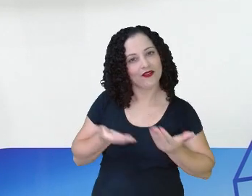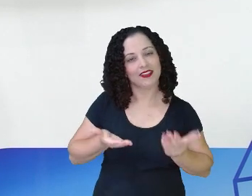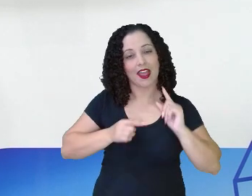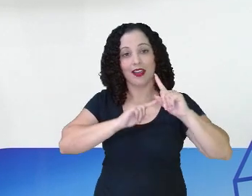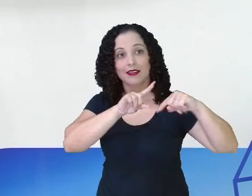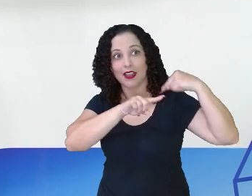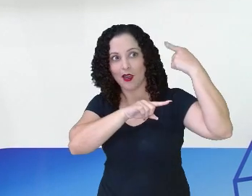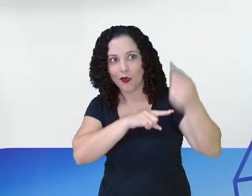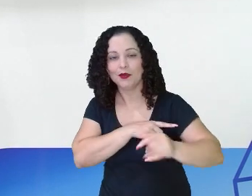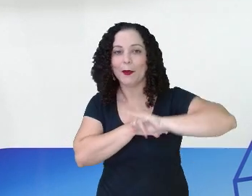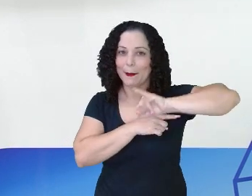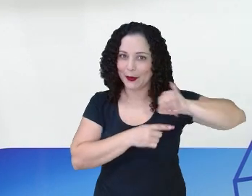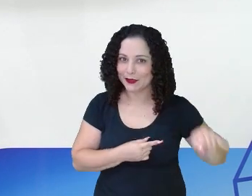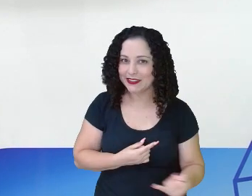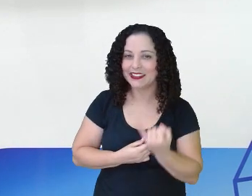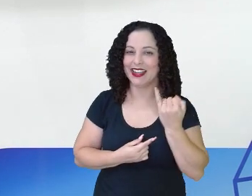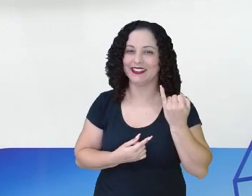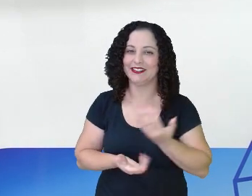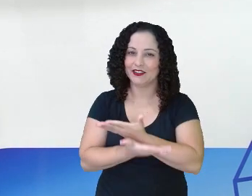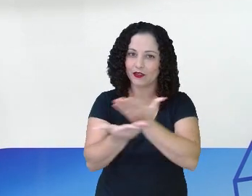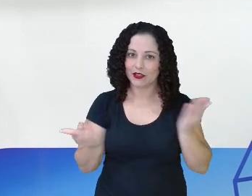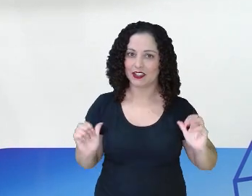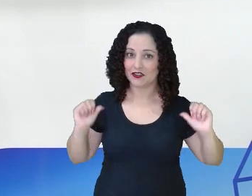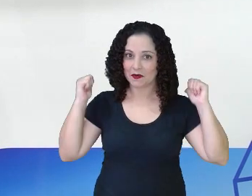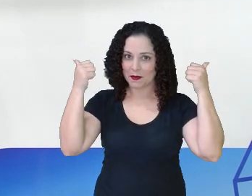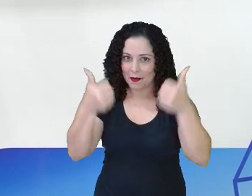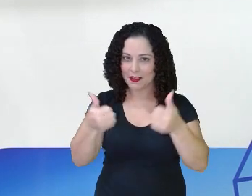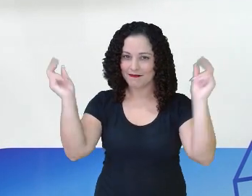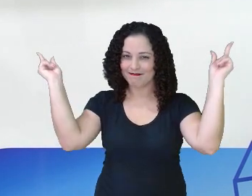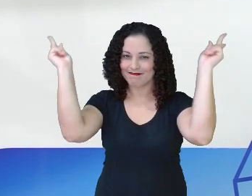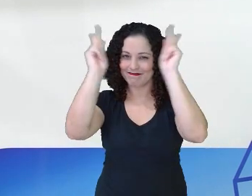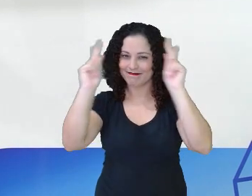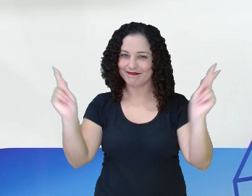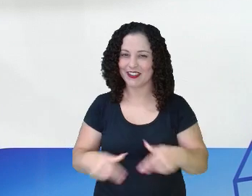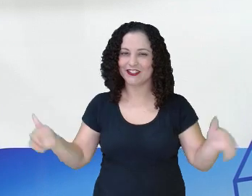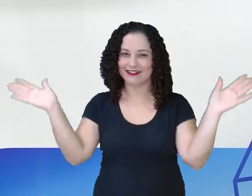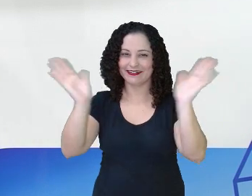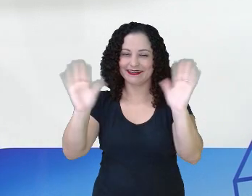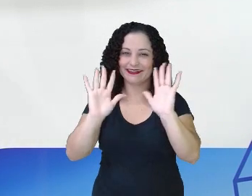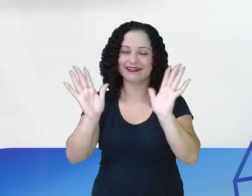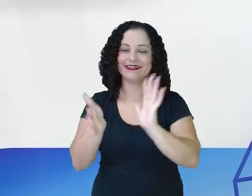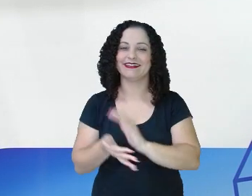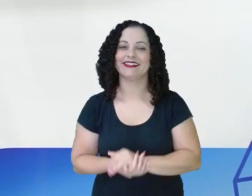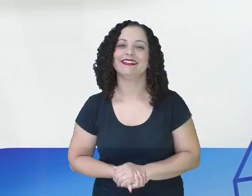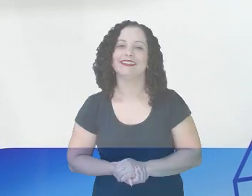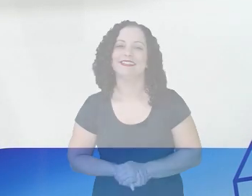para uma próxima oportunidade. Fiquem bem, fiquem em paz. Tchau, tchau.